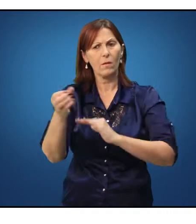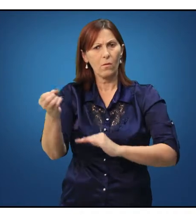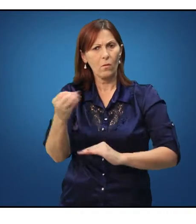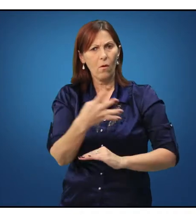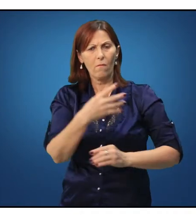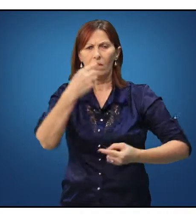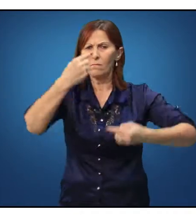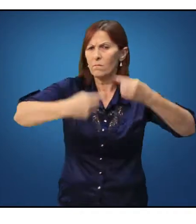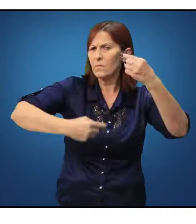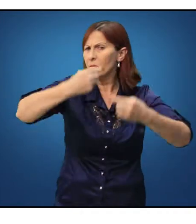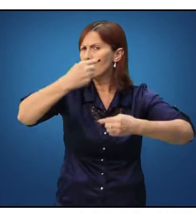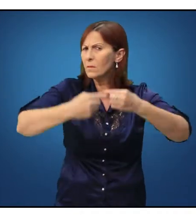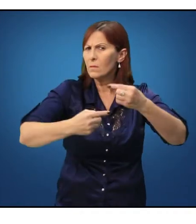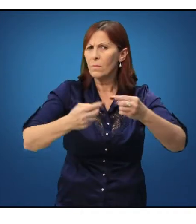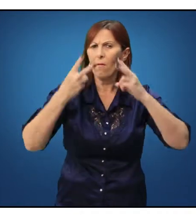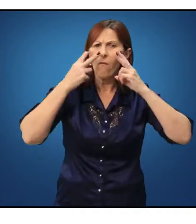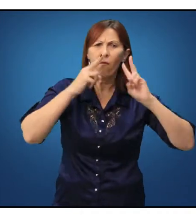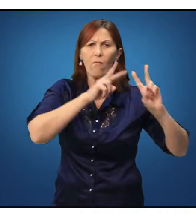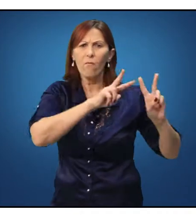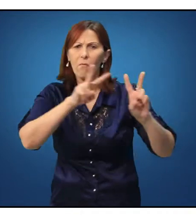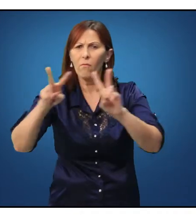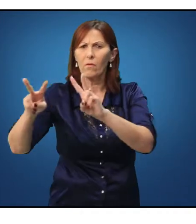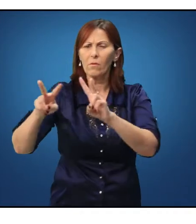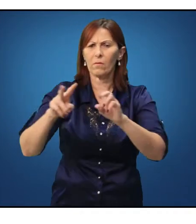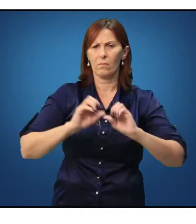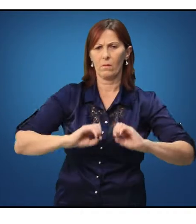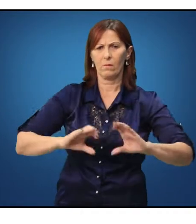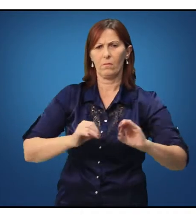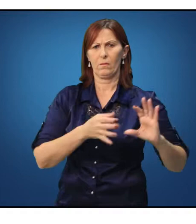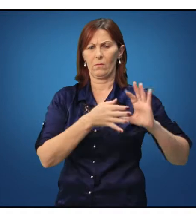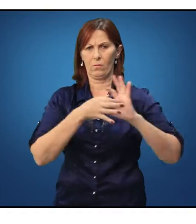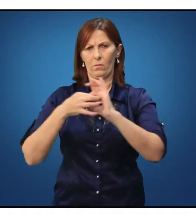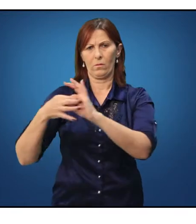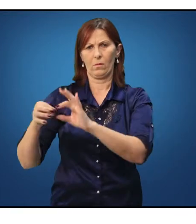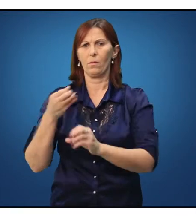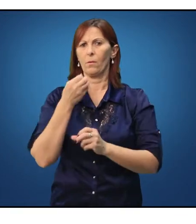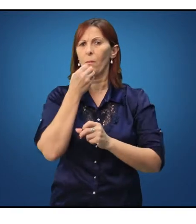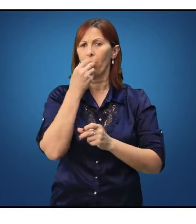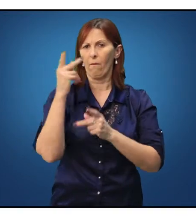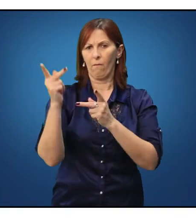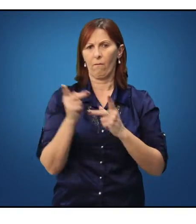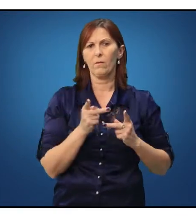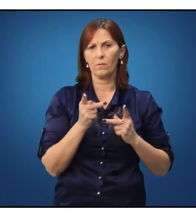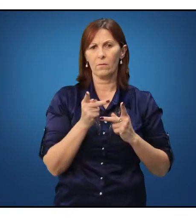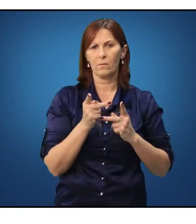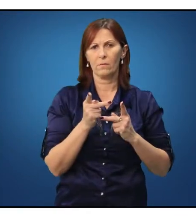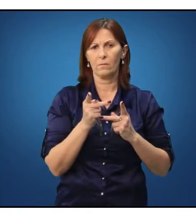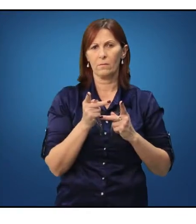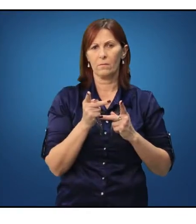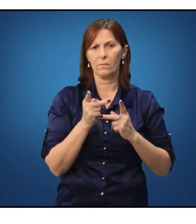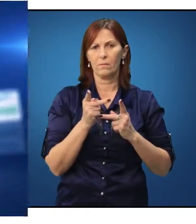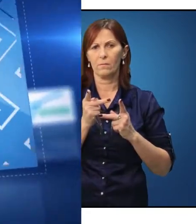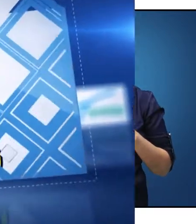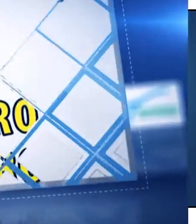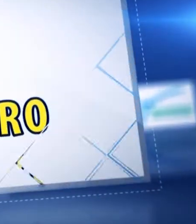nova discussão sobre as perspectivas de educação em diferentes contextos. Sejam bem-vindos.